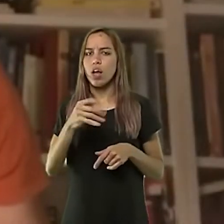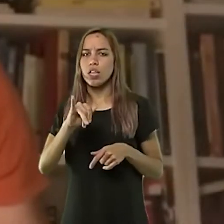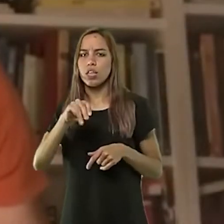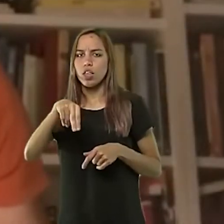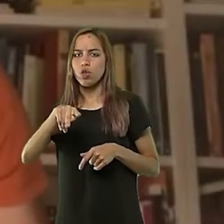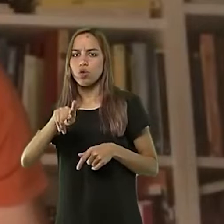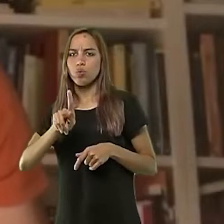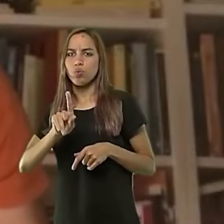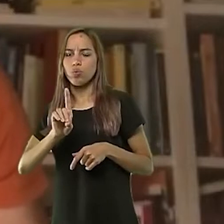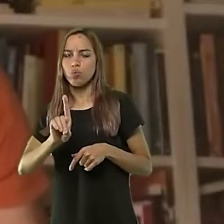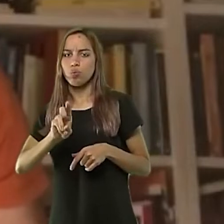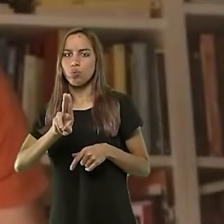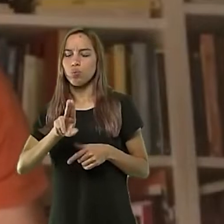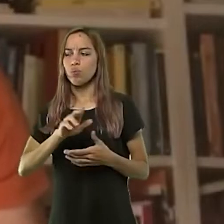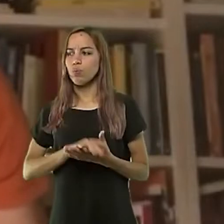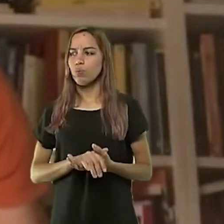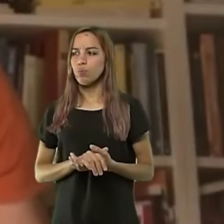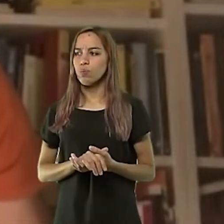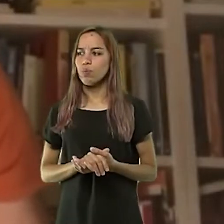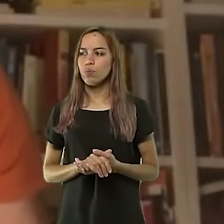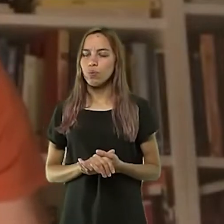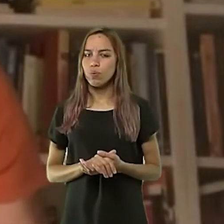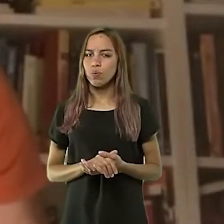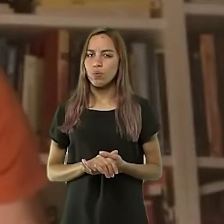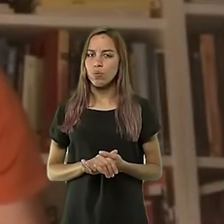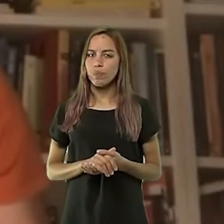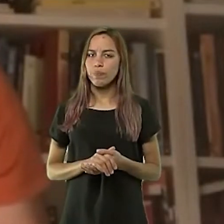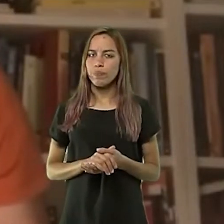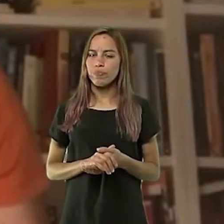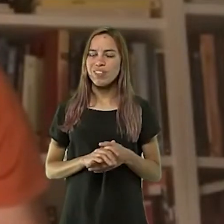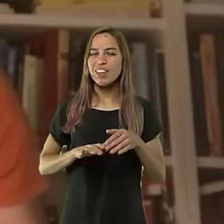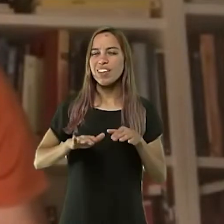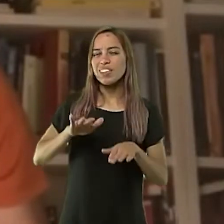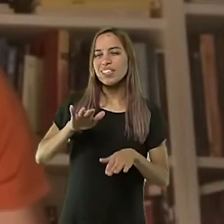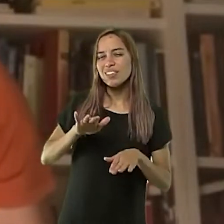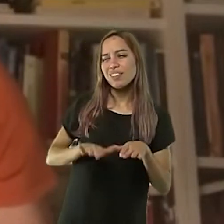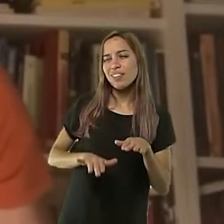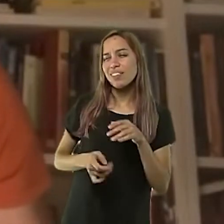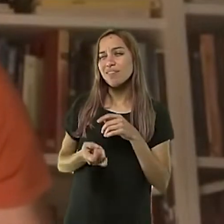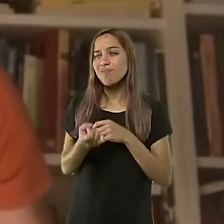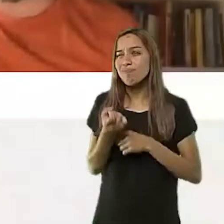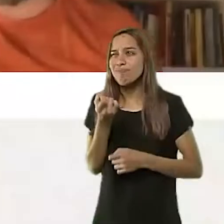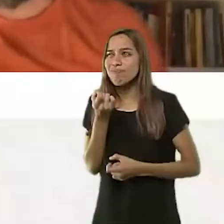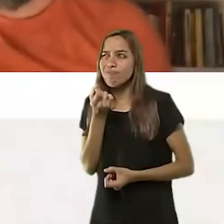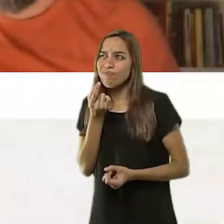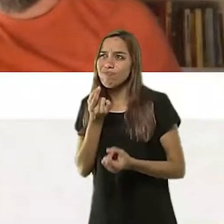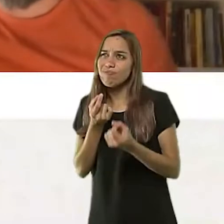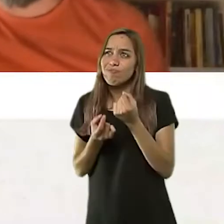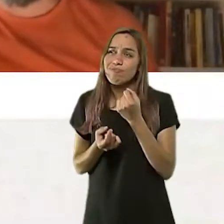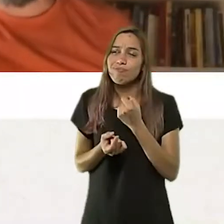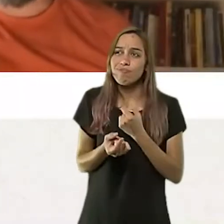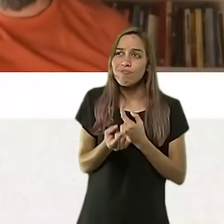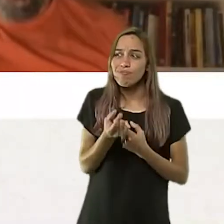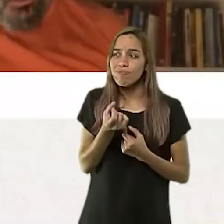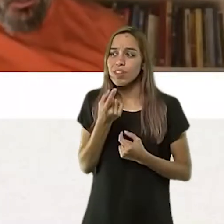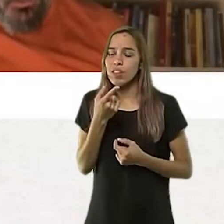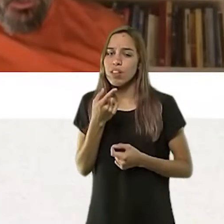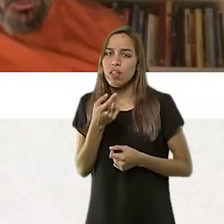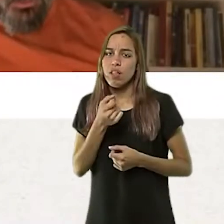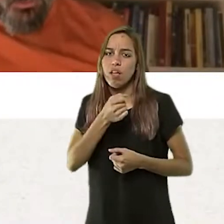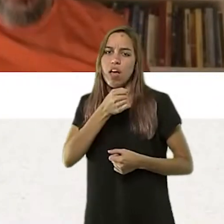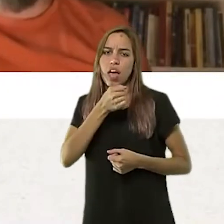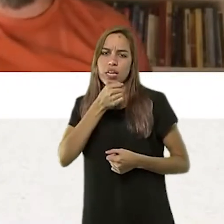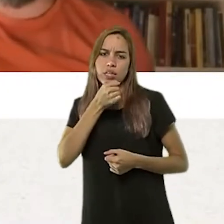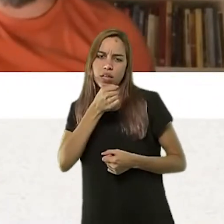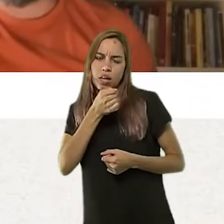às vezes muito raramente canto, não é muito raramente, mas raramente, digamos assim, canto,